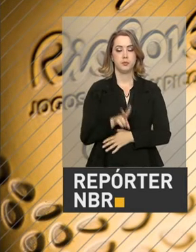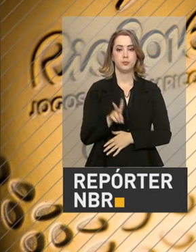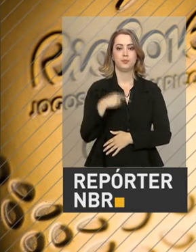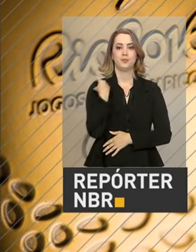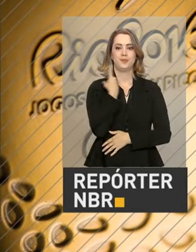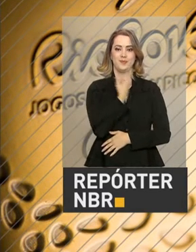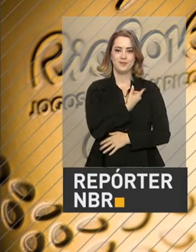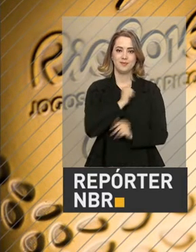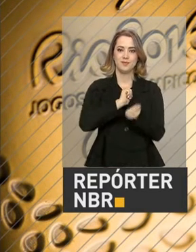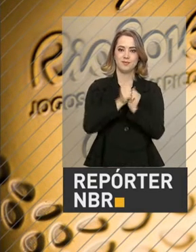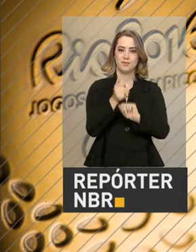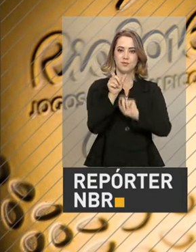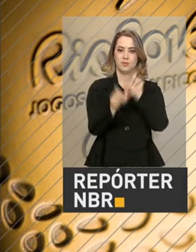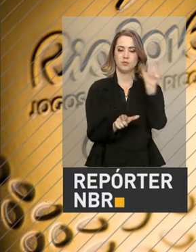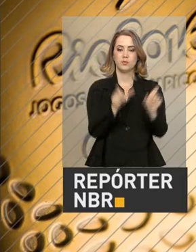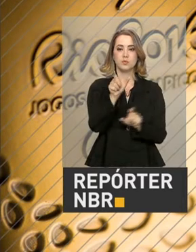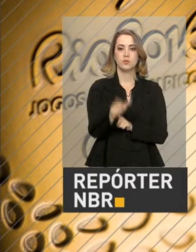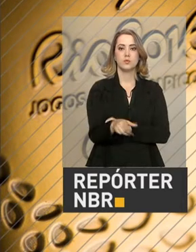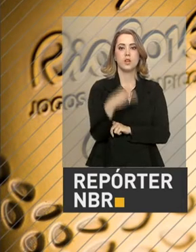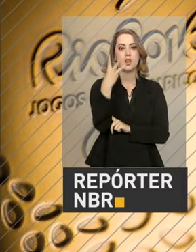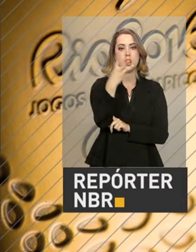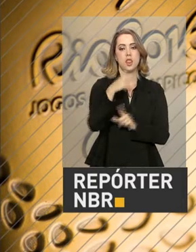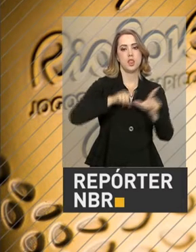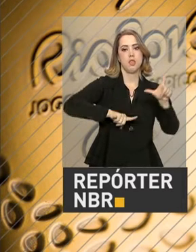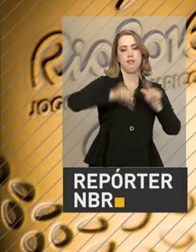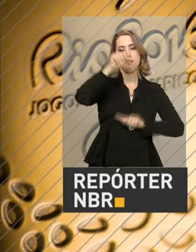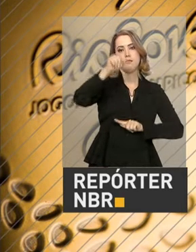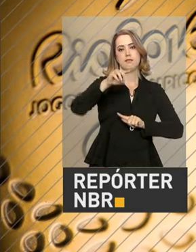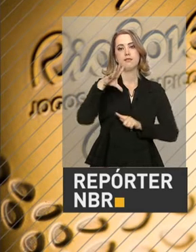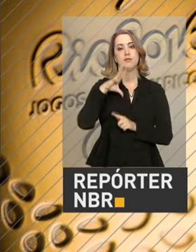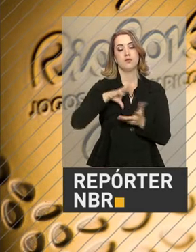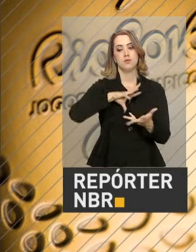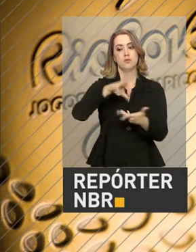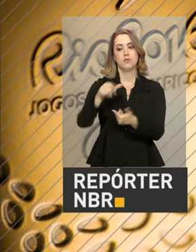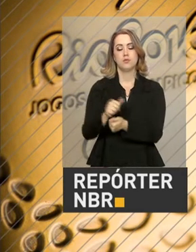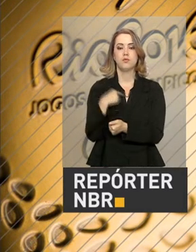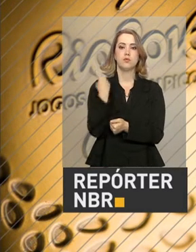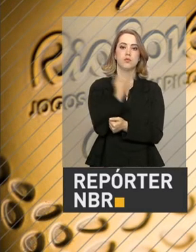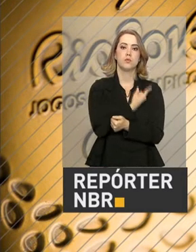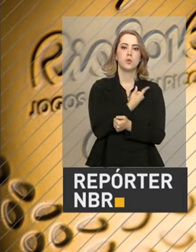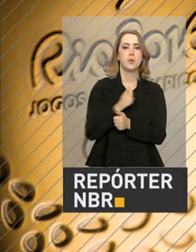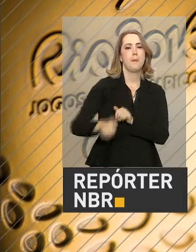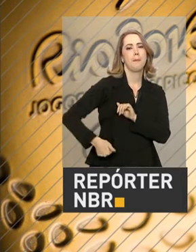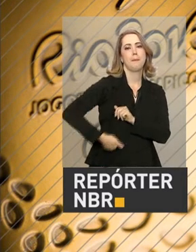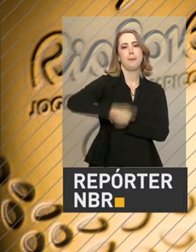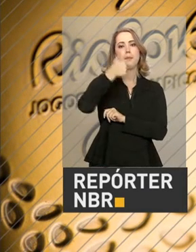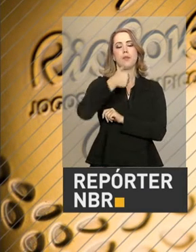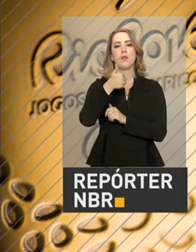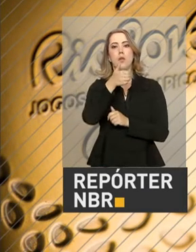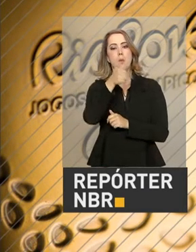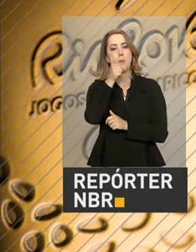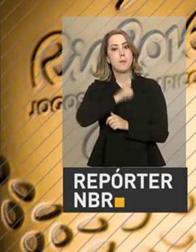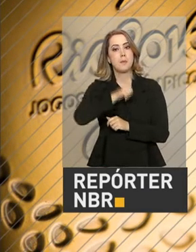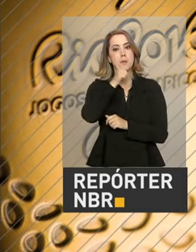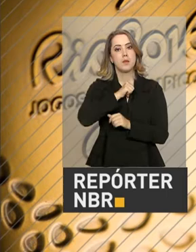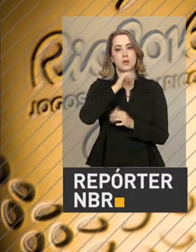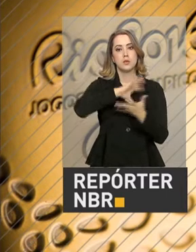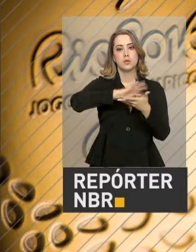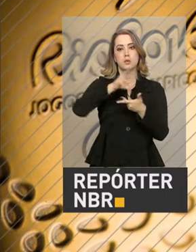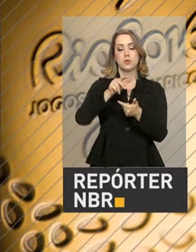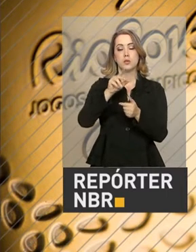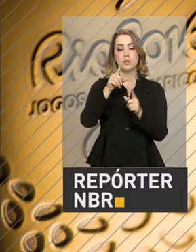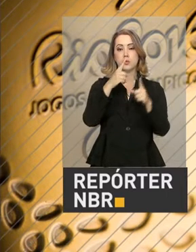nossos atletas quebraram três recordes mundiais e tivemos a melhor campanha feminina Brasileira de todas as